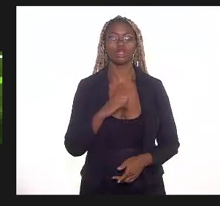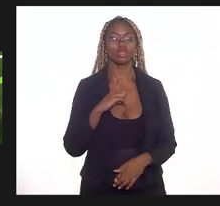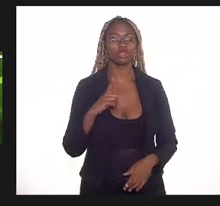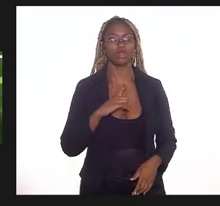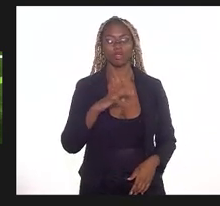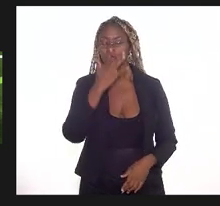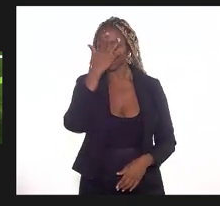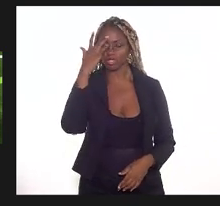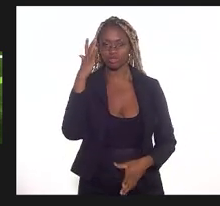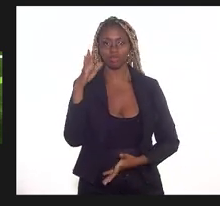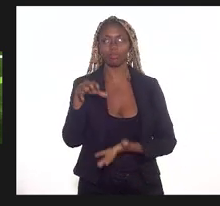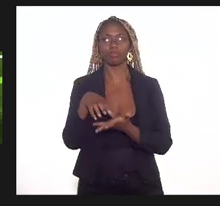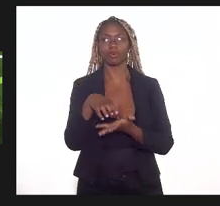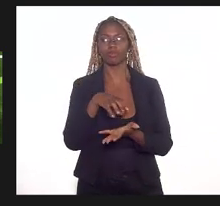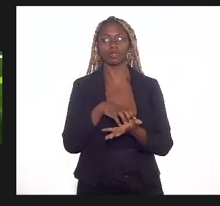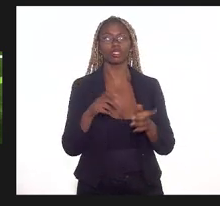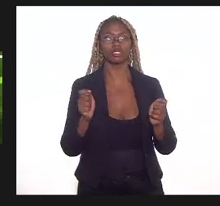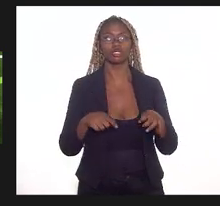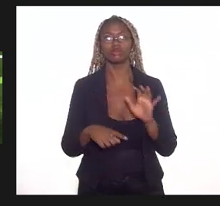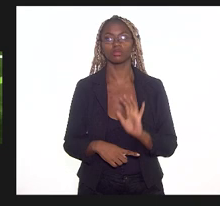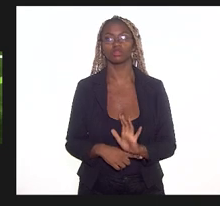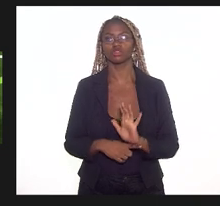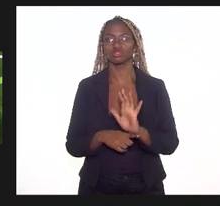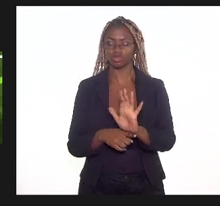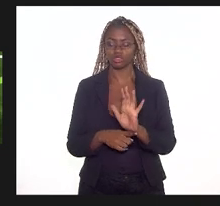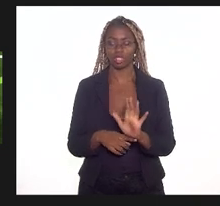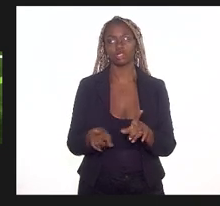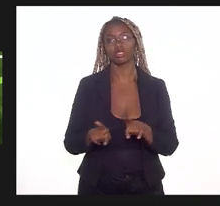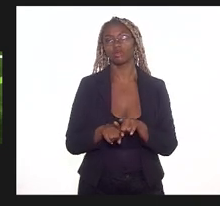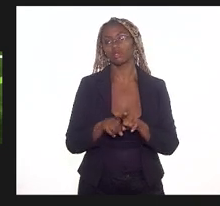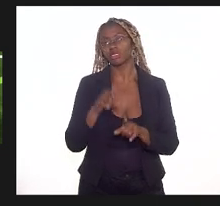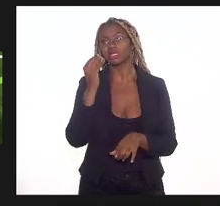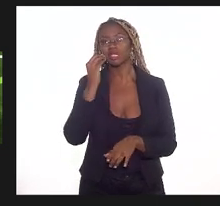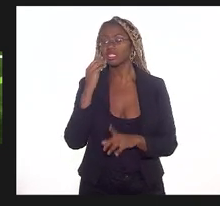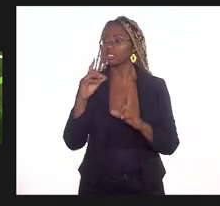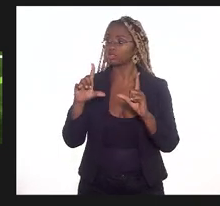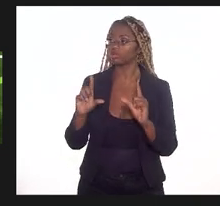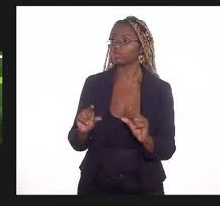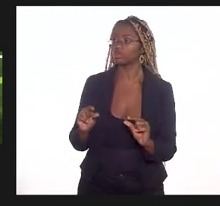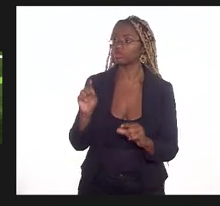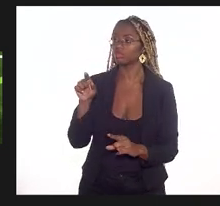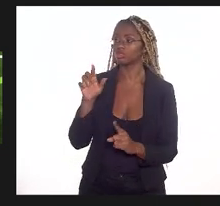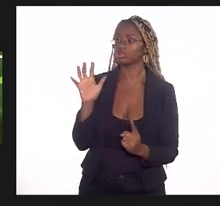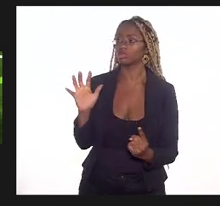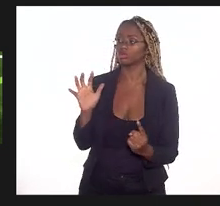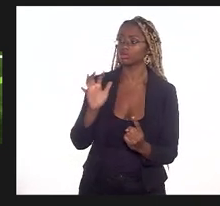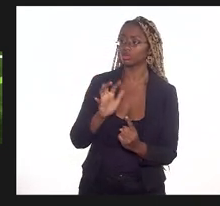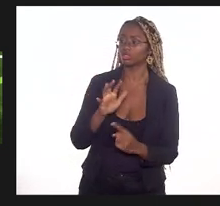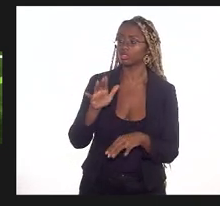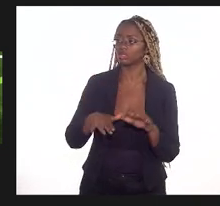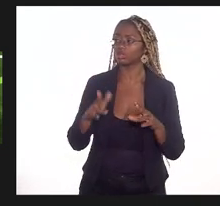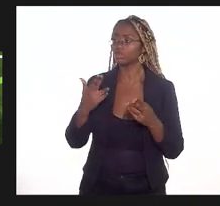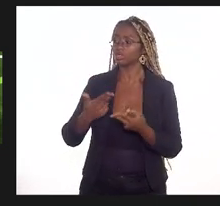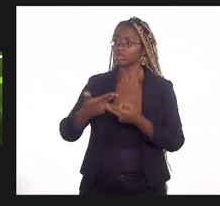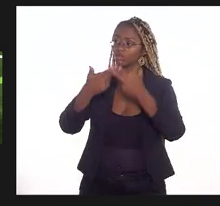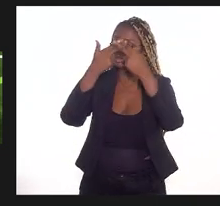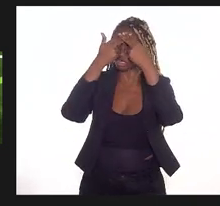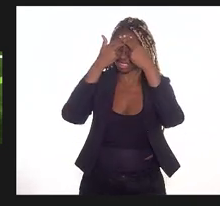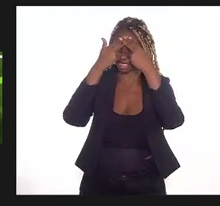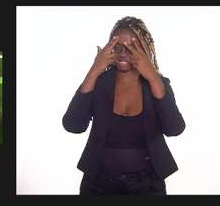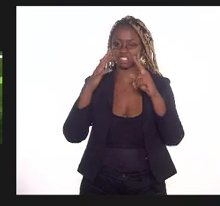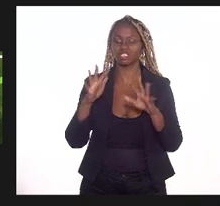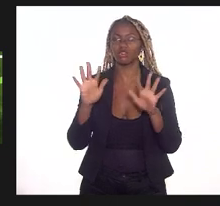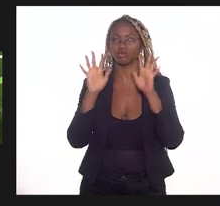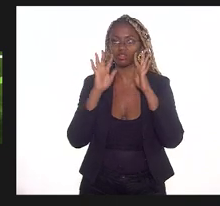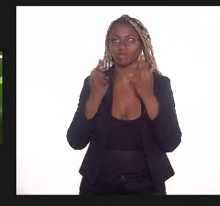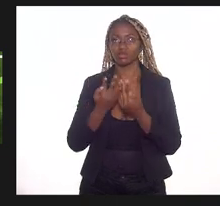podem ajudar ou mitigar esses efeitos que muitas das vezes traumatizam uma família que não tem